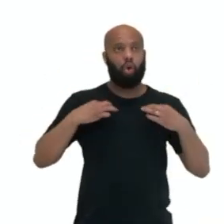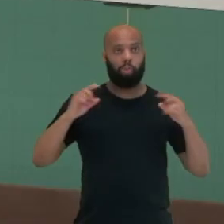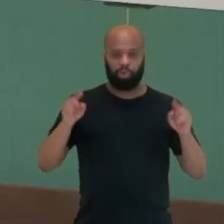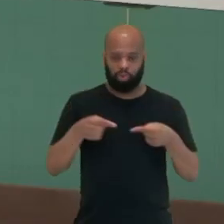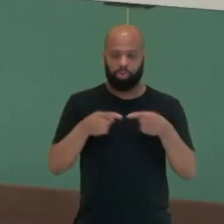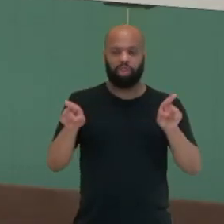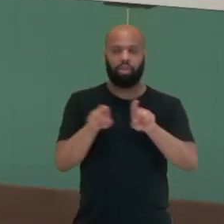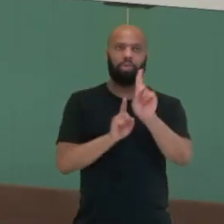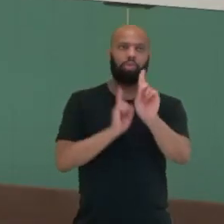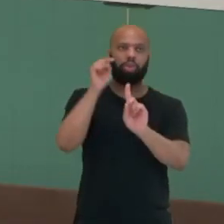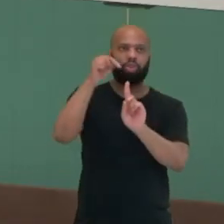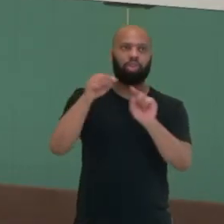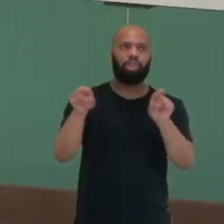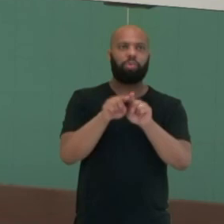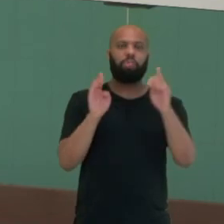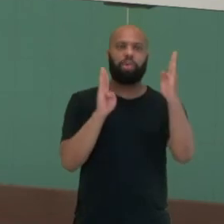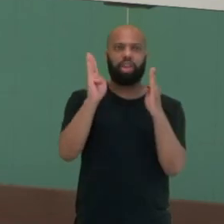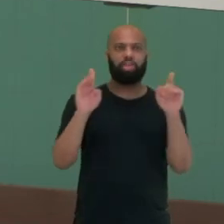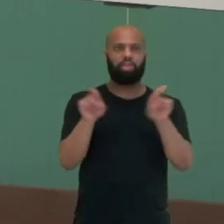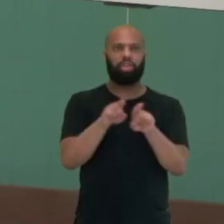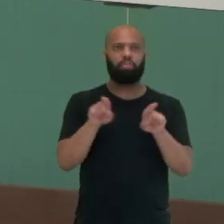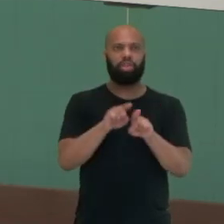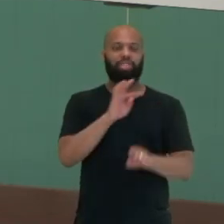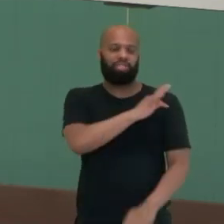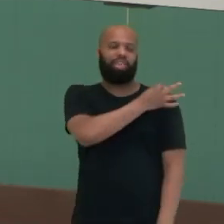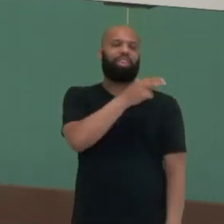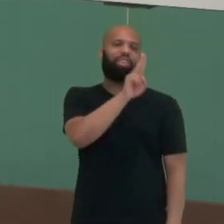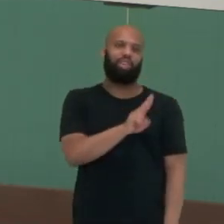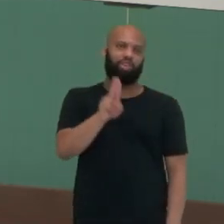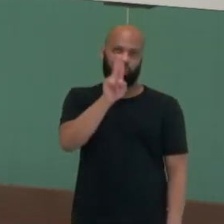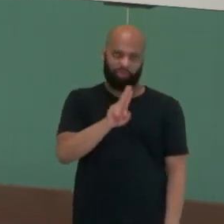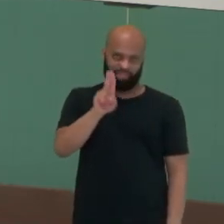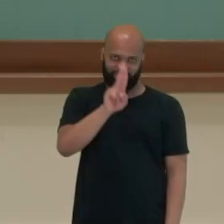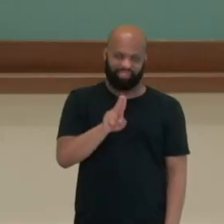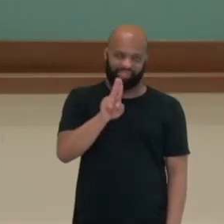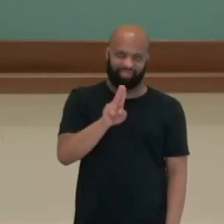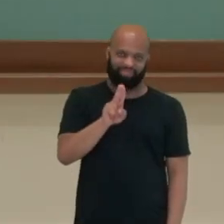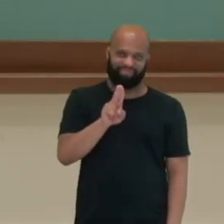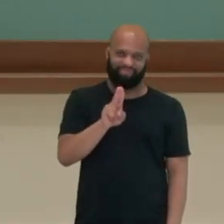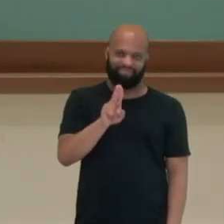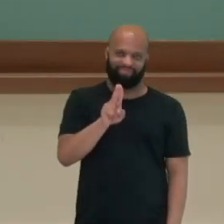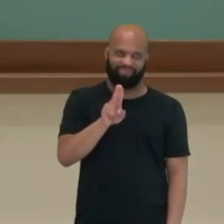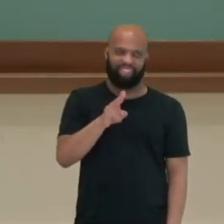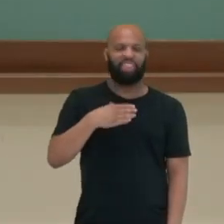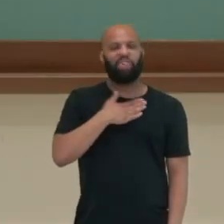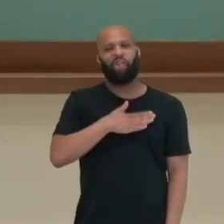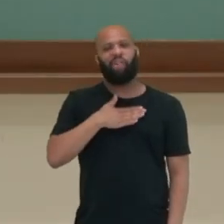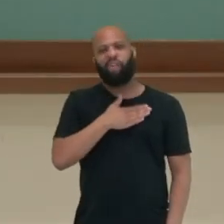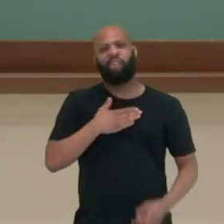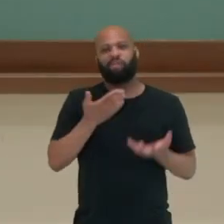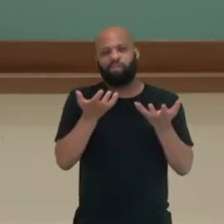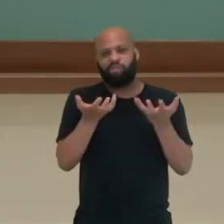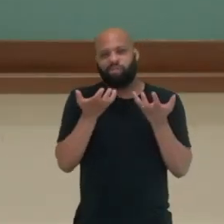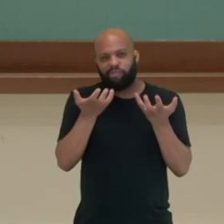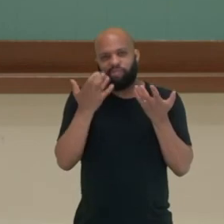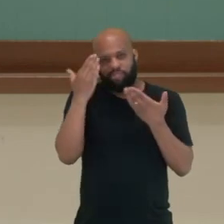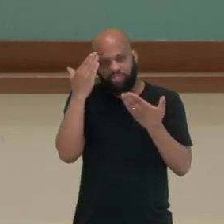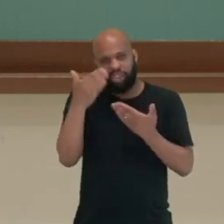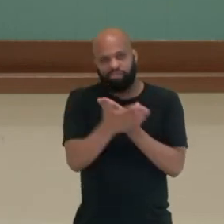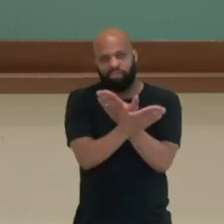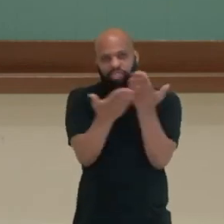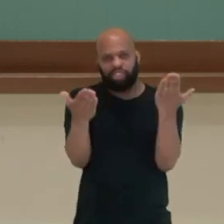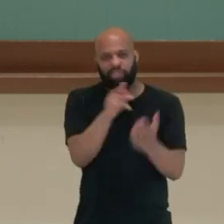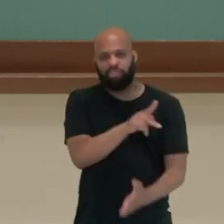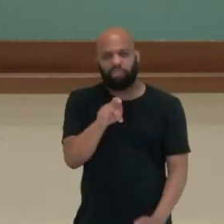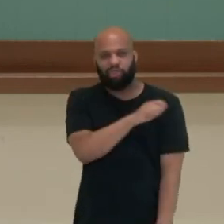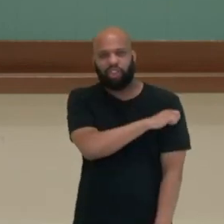o objetivo, a duração e também sobre as suas técnicas. Gostaria de agradecer vocês, professores,